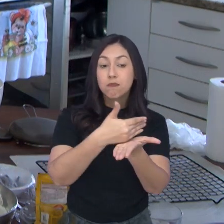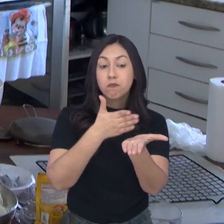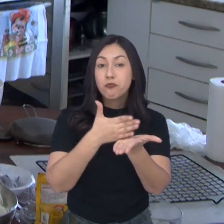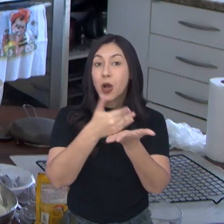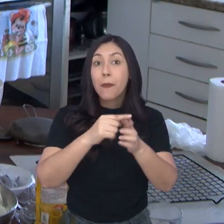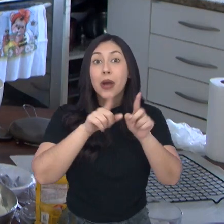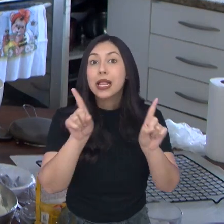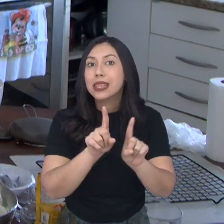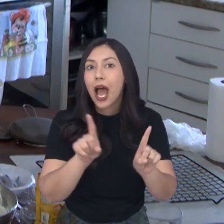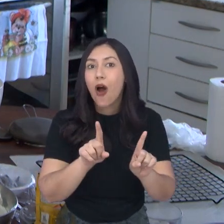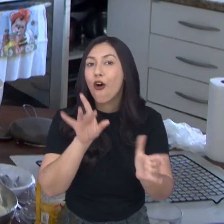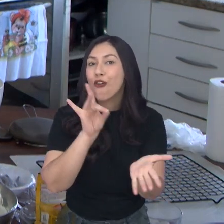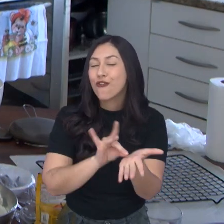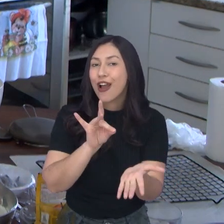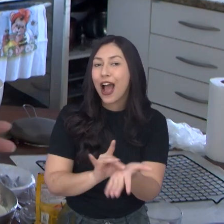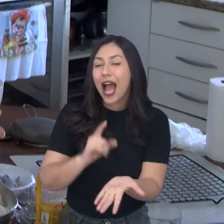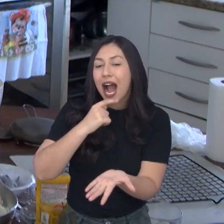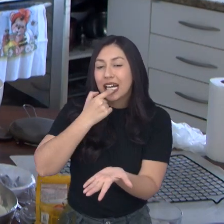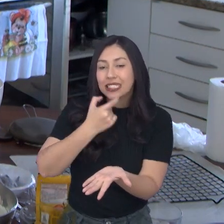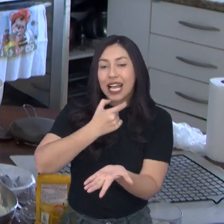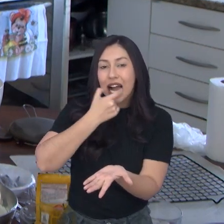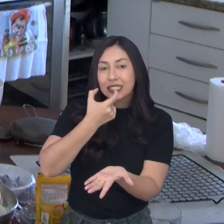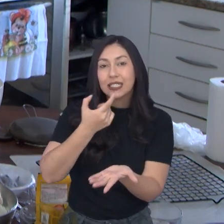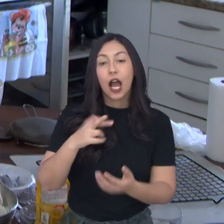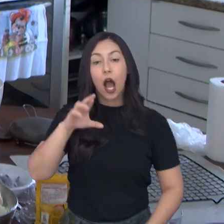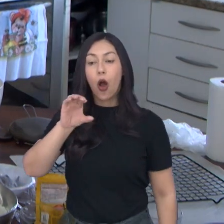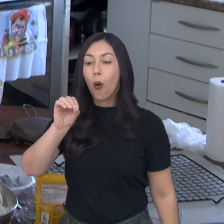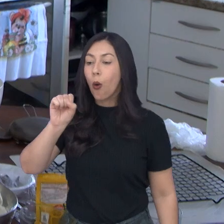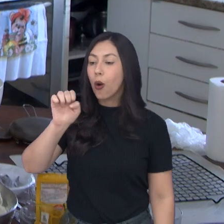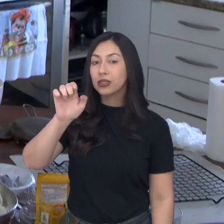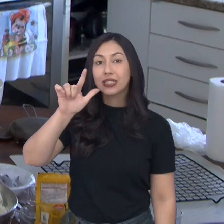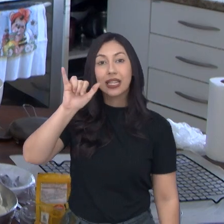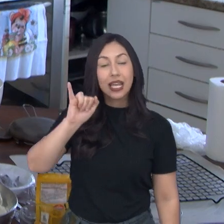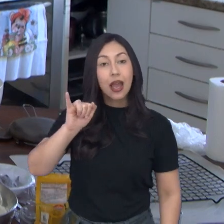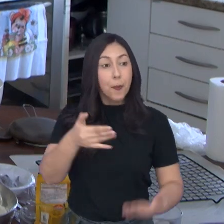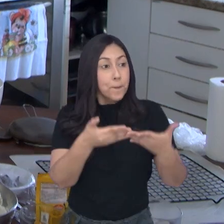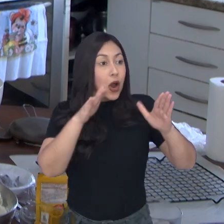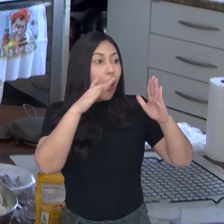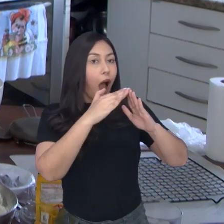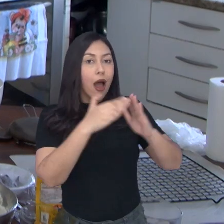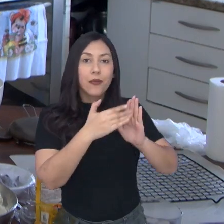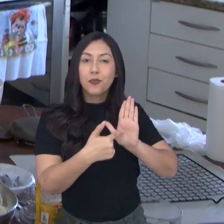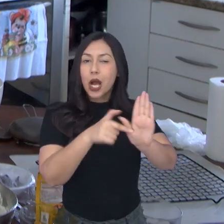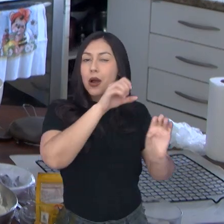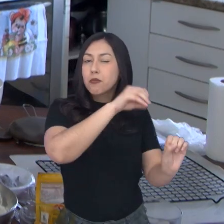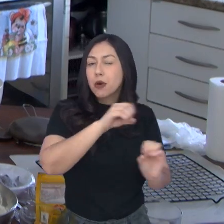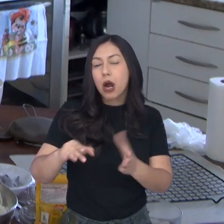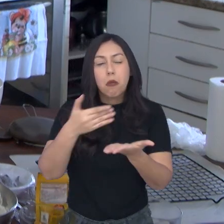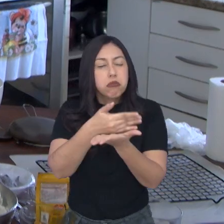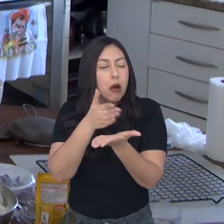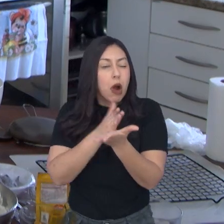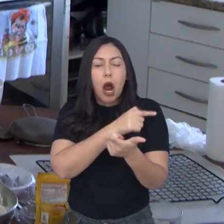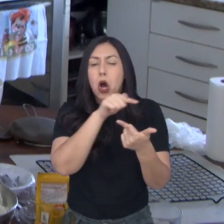não, vou fazer cookie. A Roseli abriu a cozinha da casa dela pra gente, ela vai ensinar a gente, porque ela faz várias delícias. É brownie, é